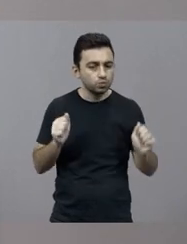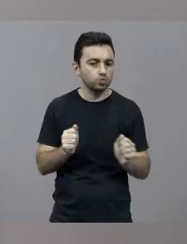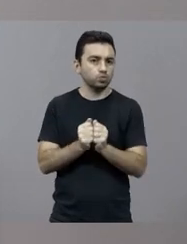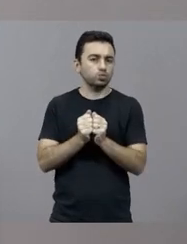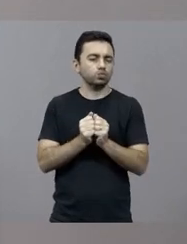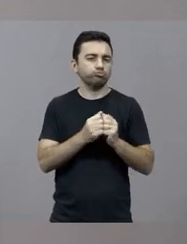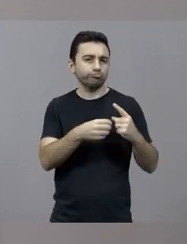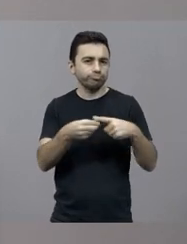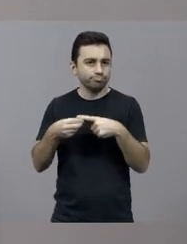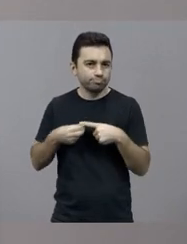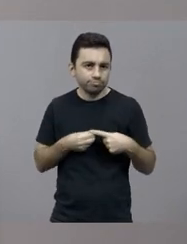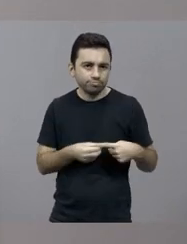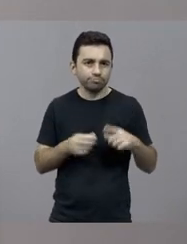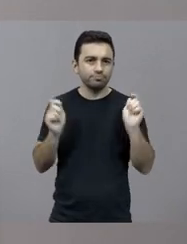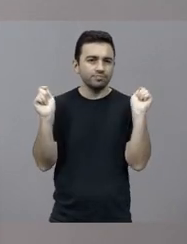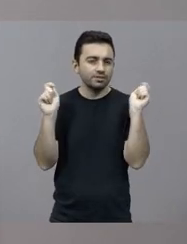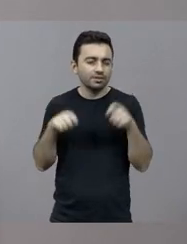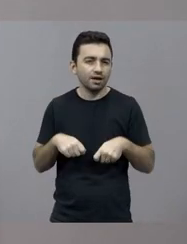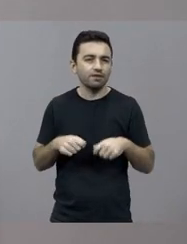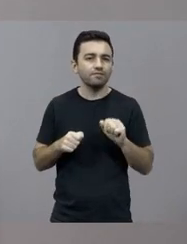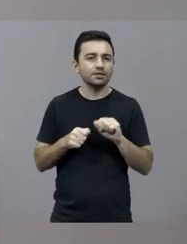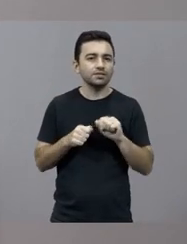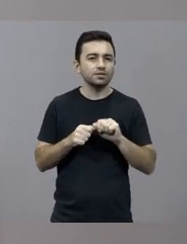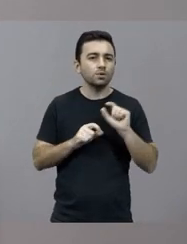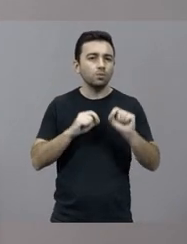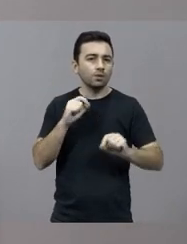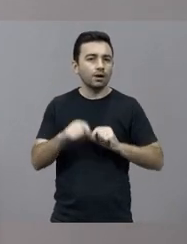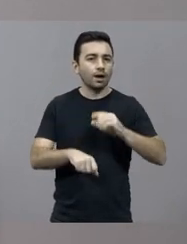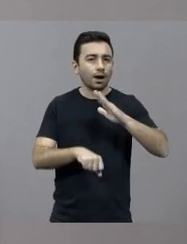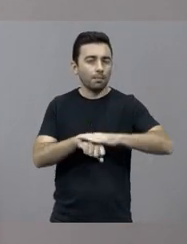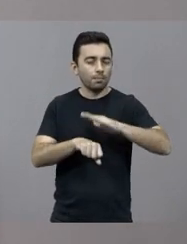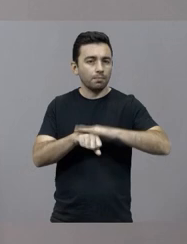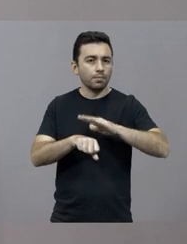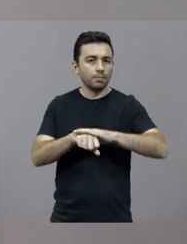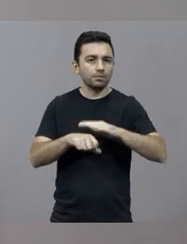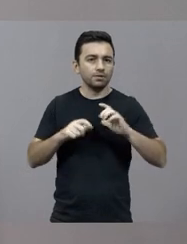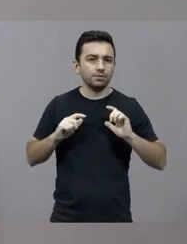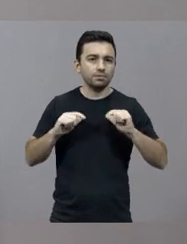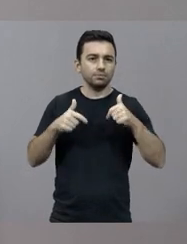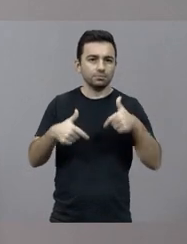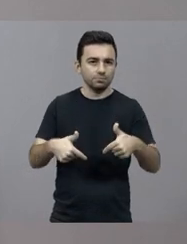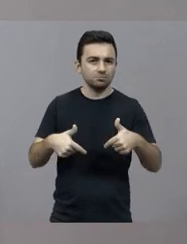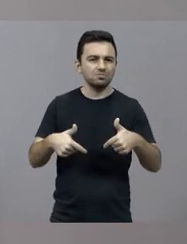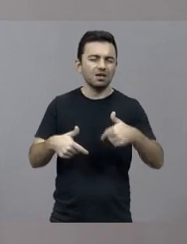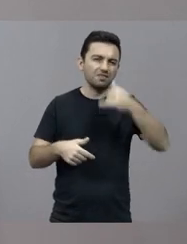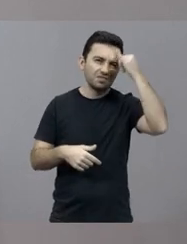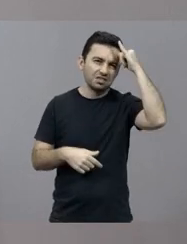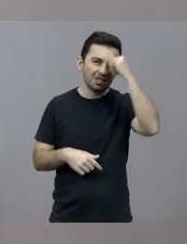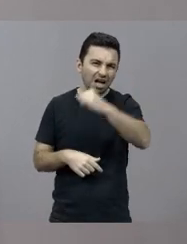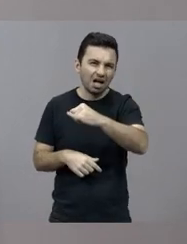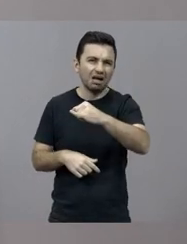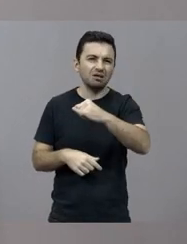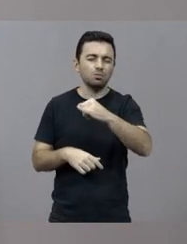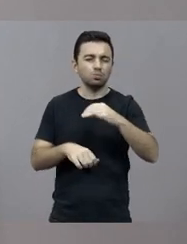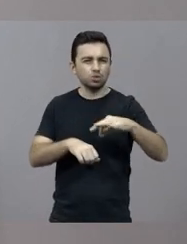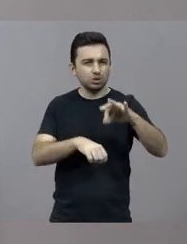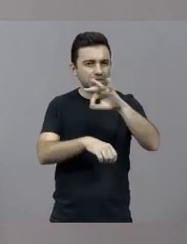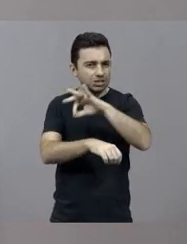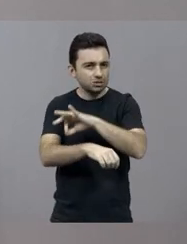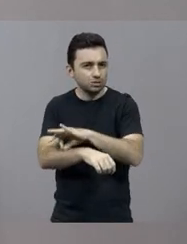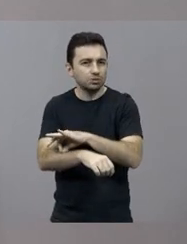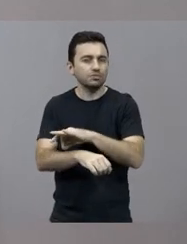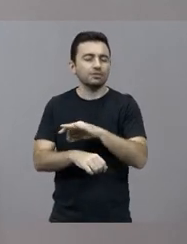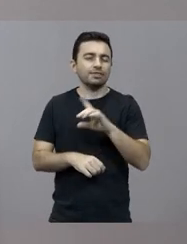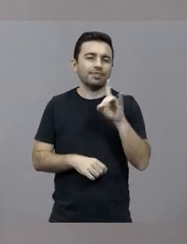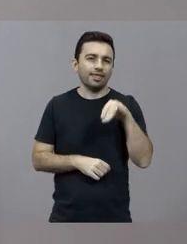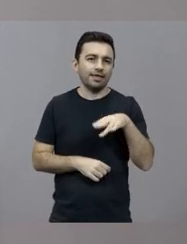municípios, possam fazer ações efetivas para combater a questão do mosquito e da dengue.